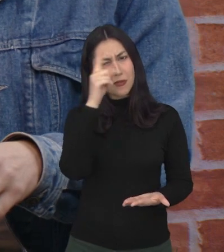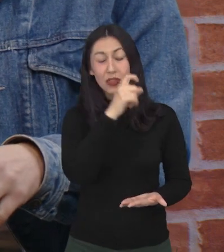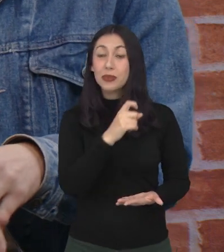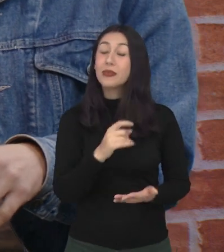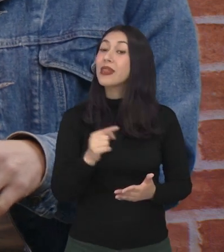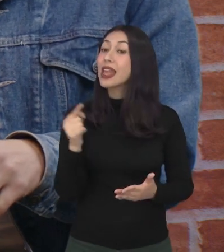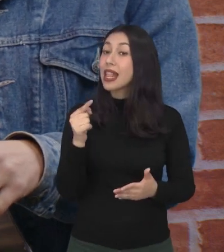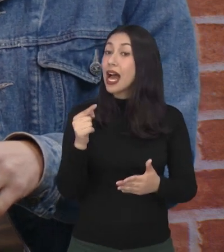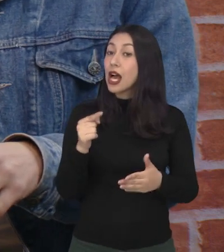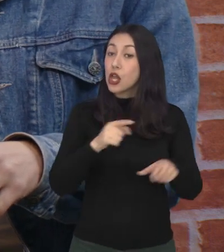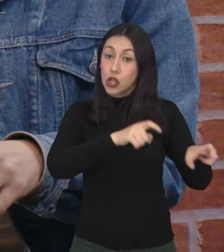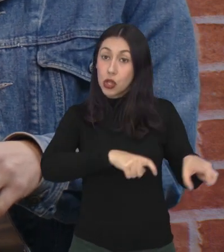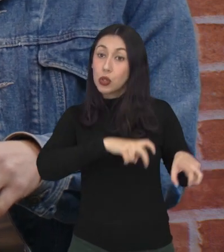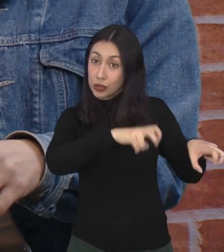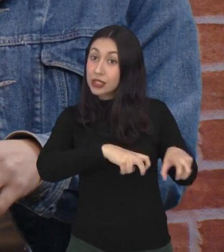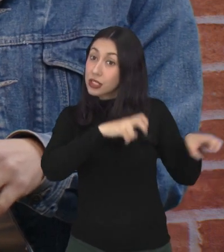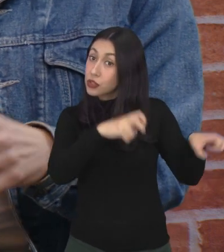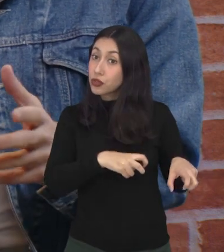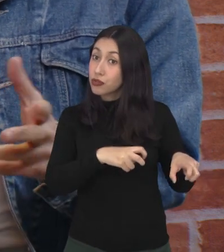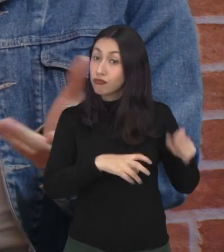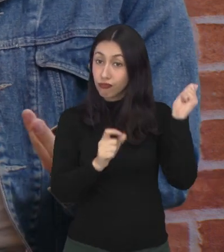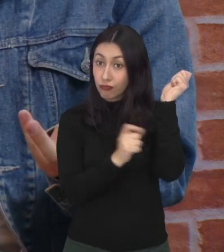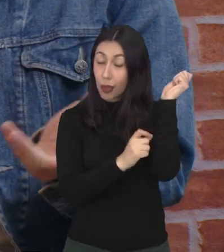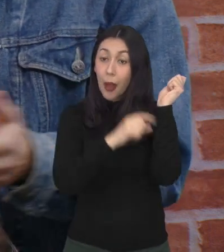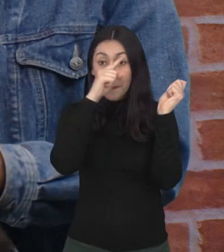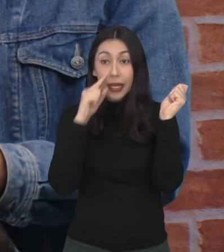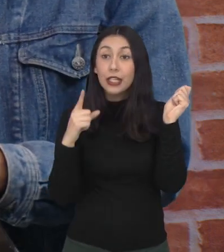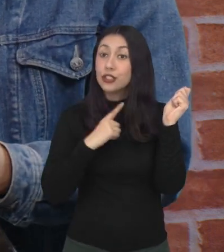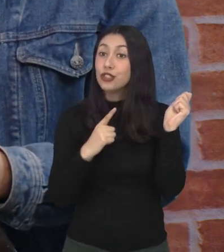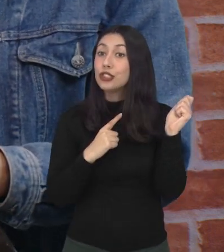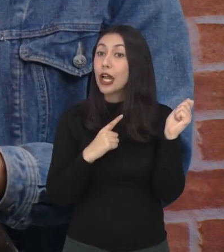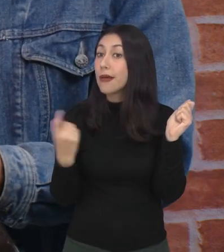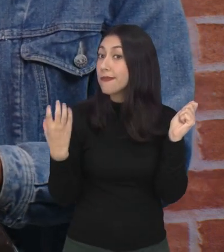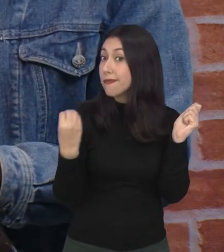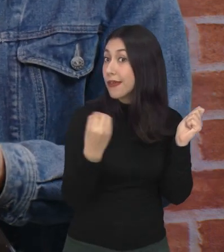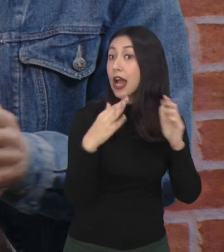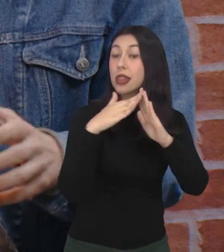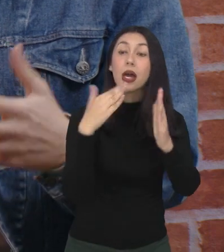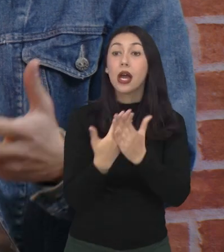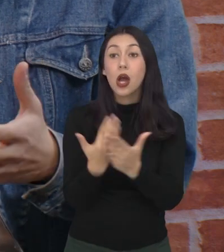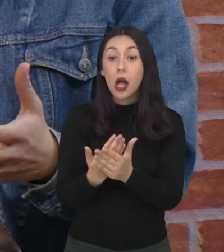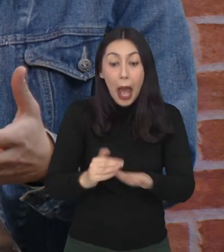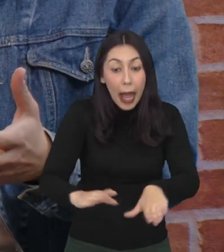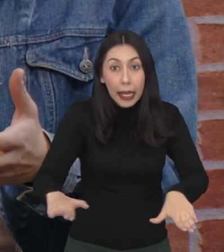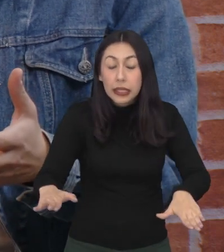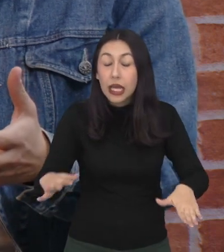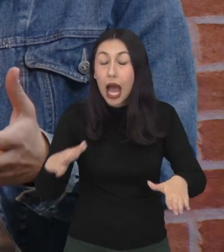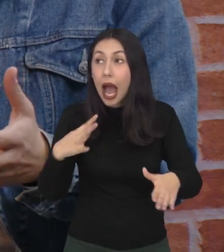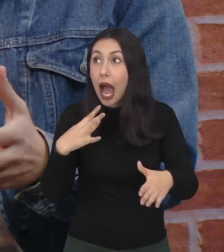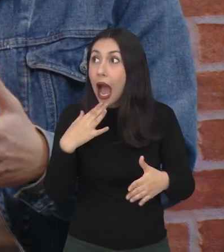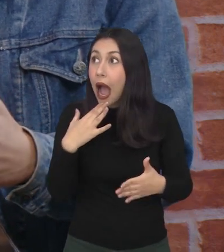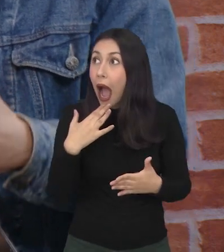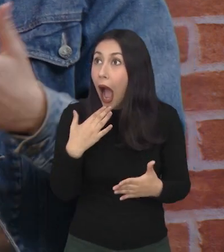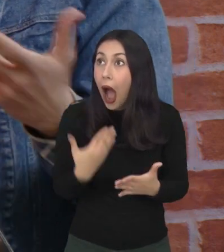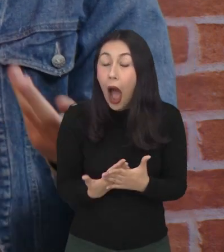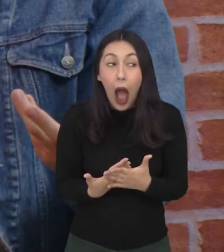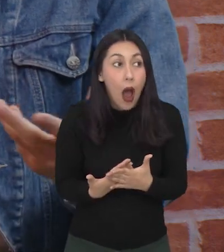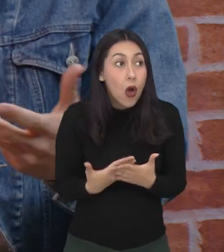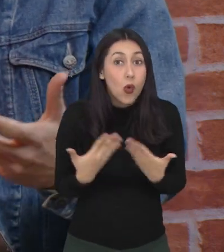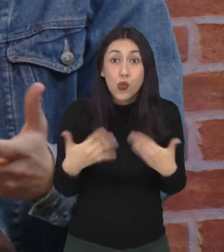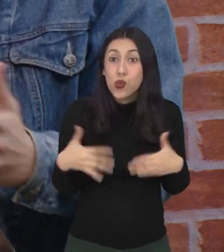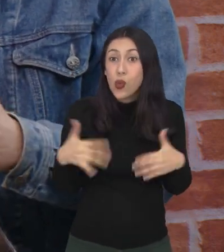Camargo, e tinha essa obrigatoriedade de fazer um estágio. E uma das oportunidades que eles ofereciam na cidade era